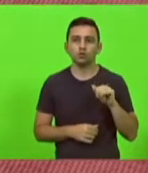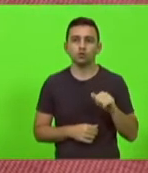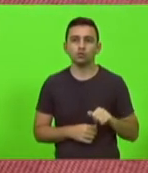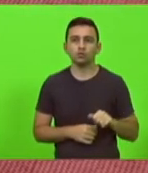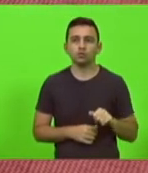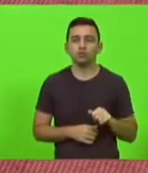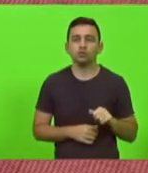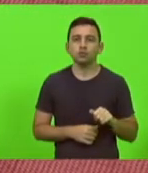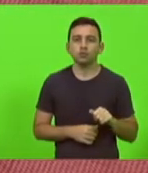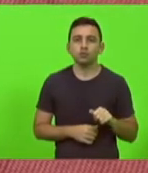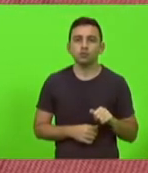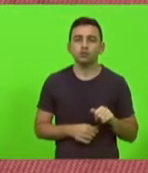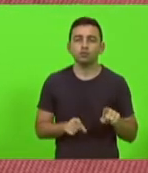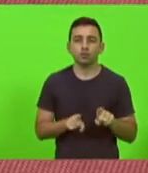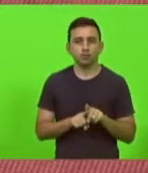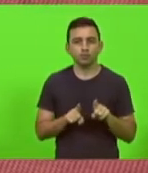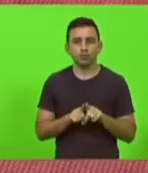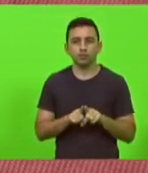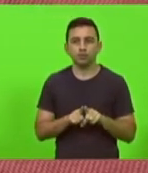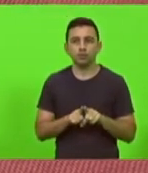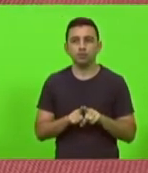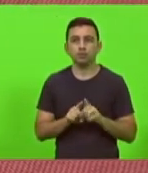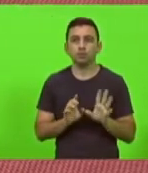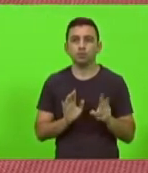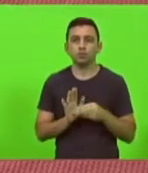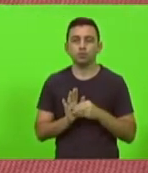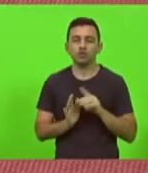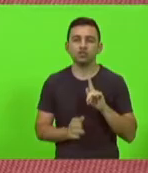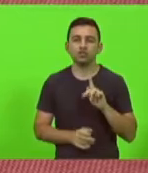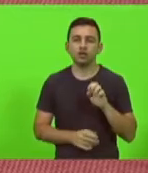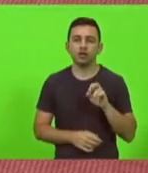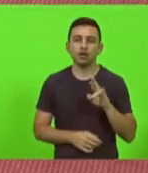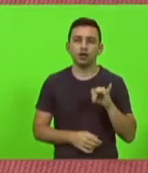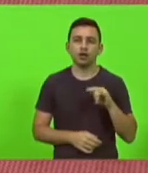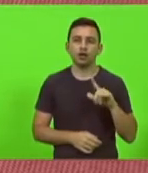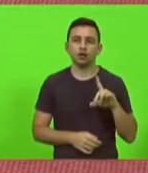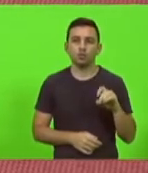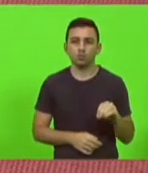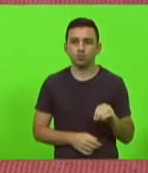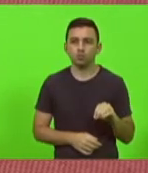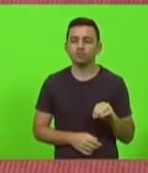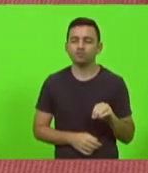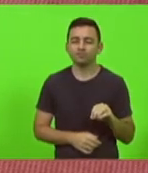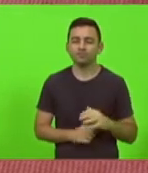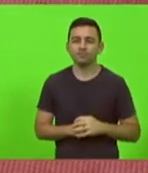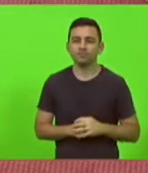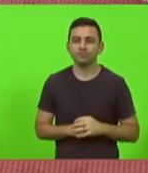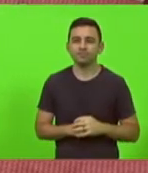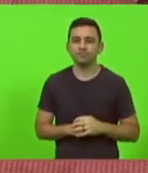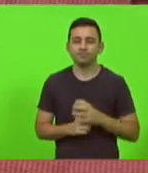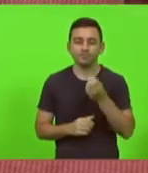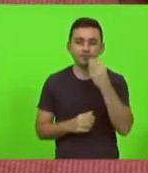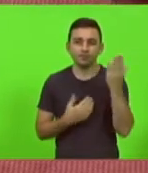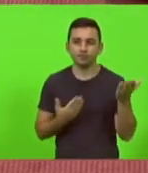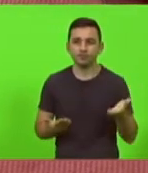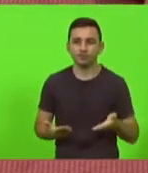aqui está registrado como Geraldo da Rondônia. Seja bem-vindo à nossa